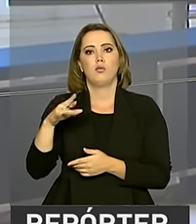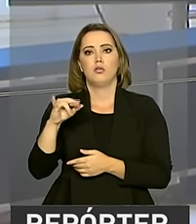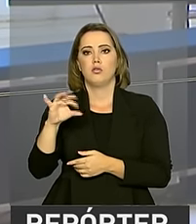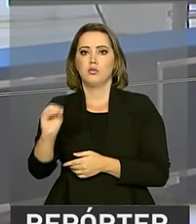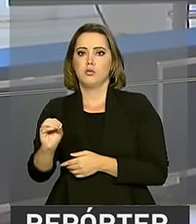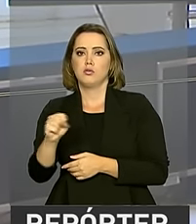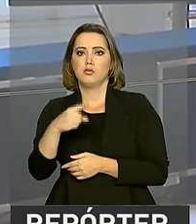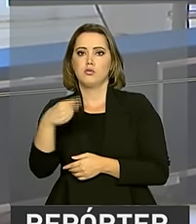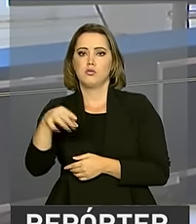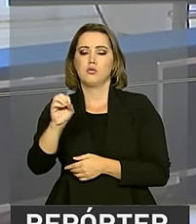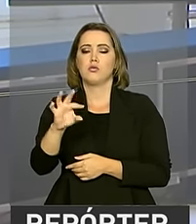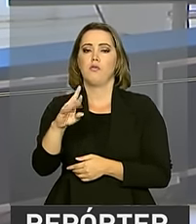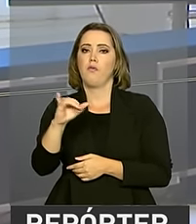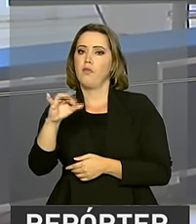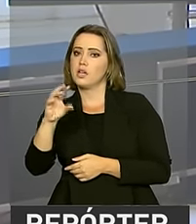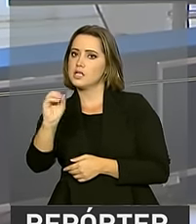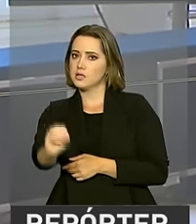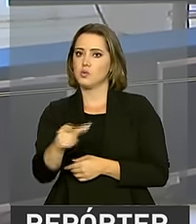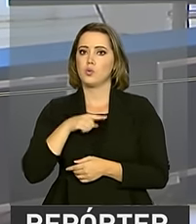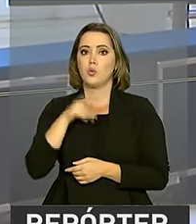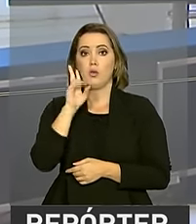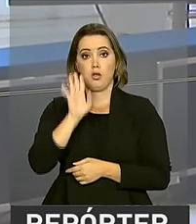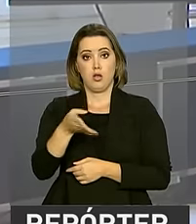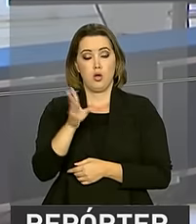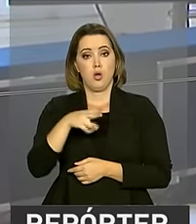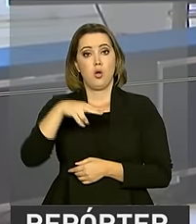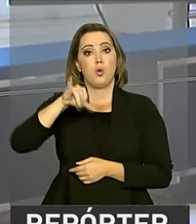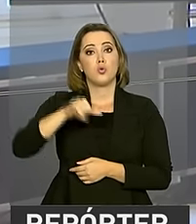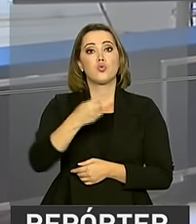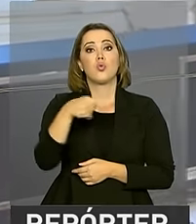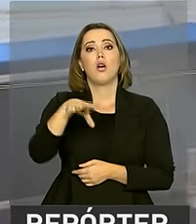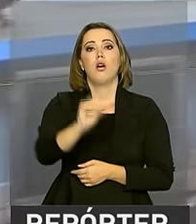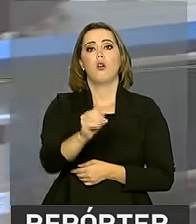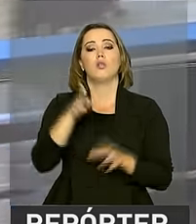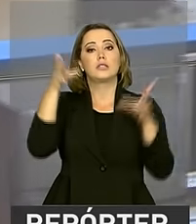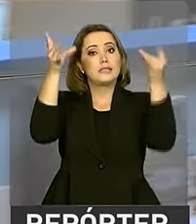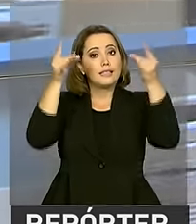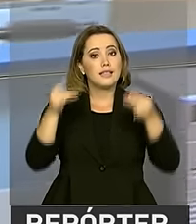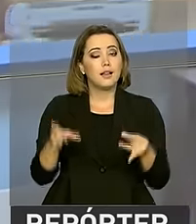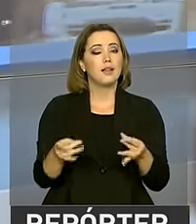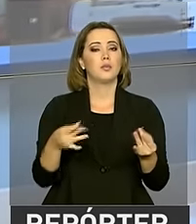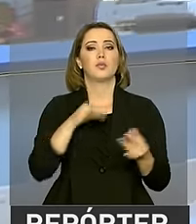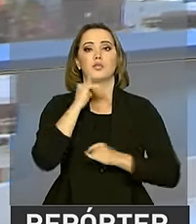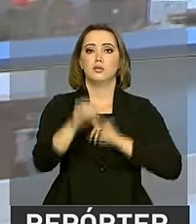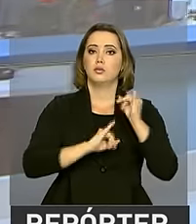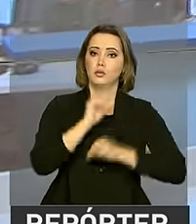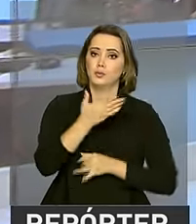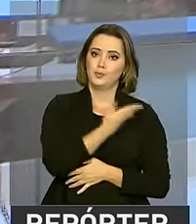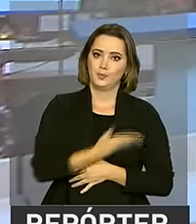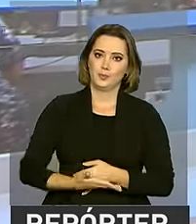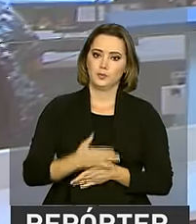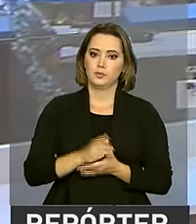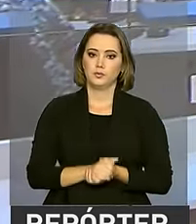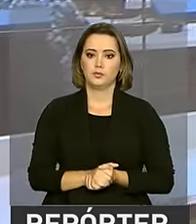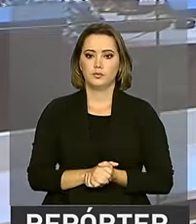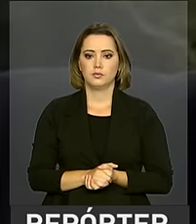Francisco o repórter João Pedro Neto já está em Monteiro na Paraíba e traz os detalhes pra